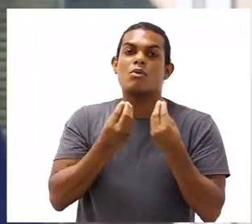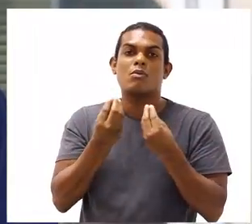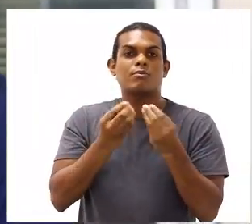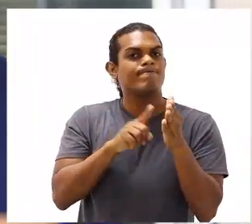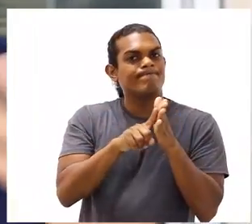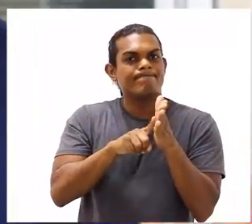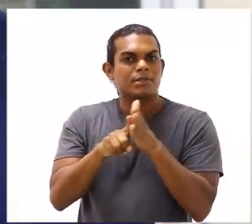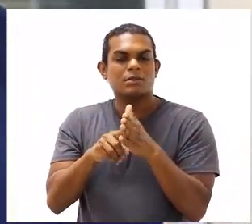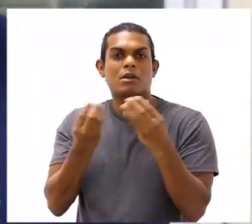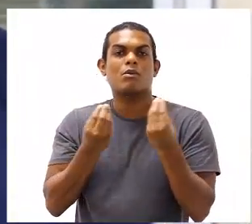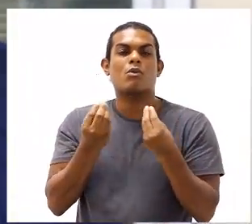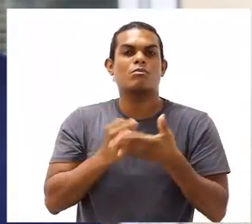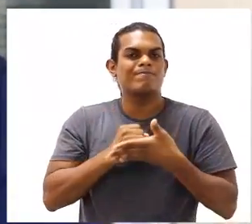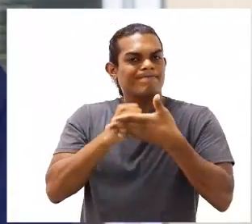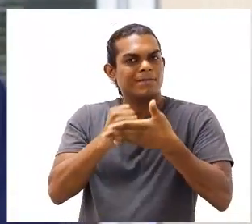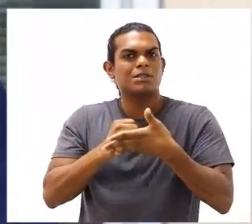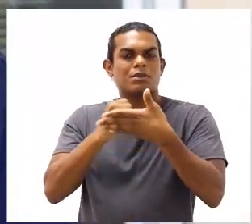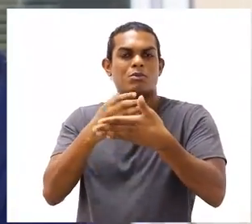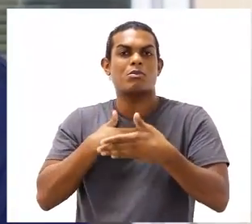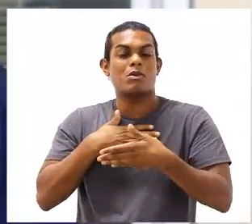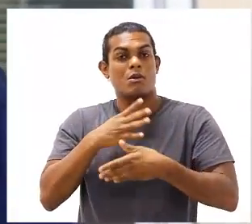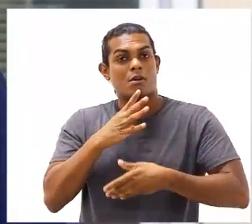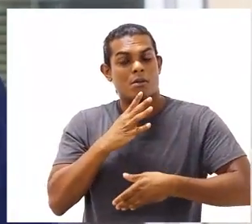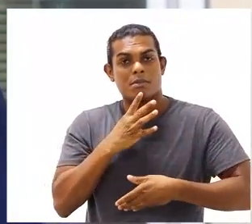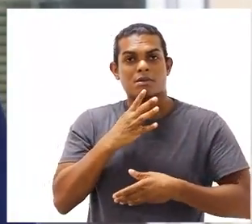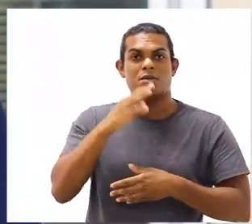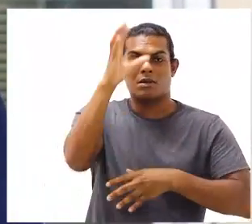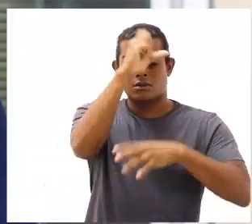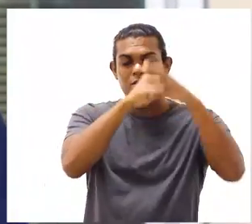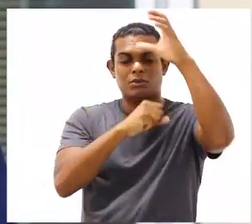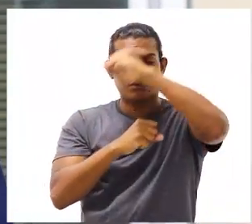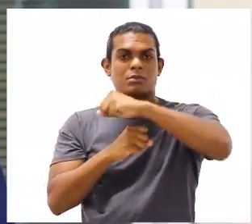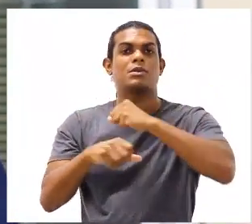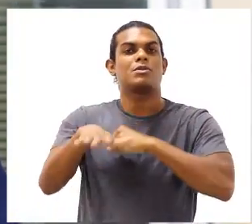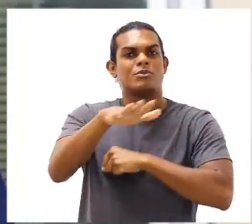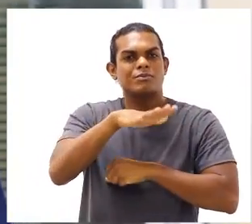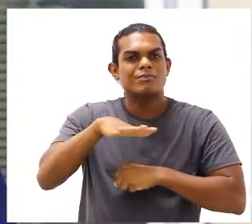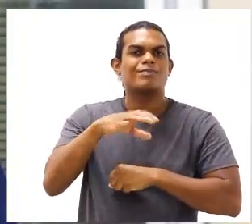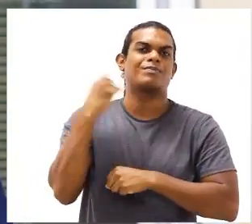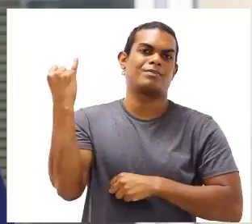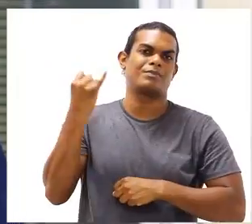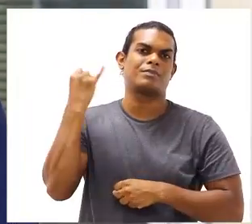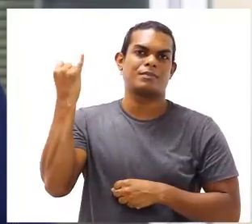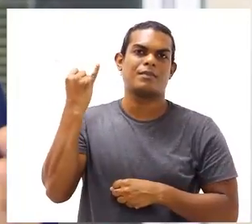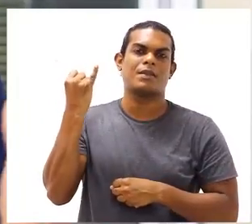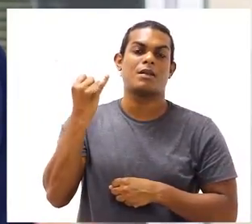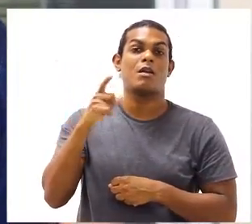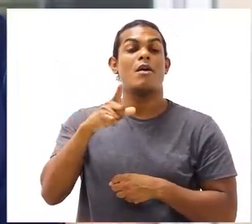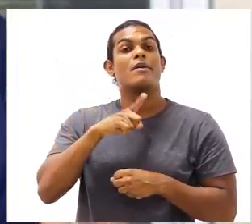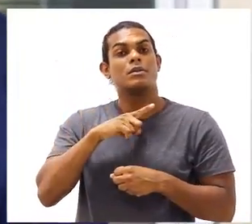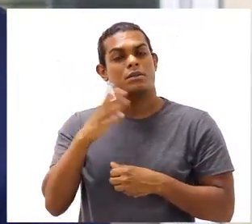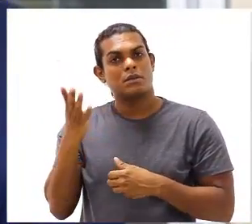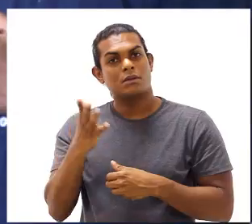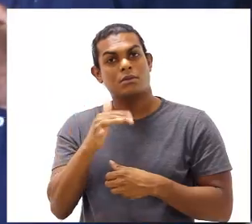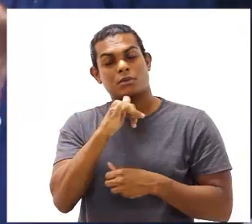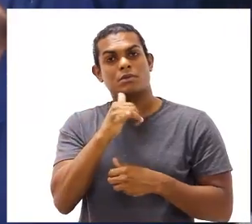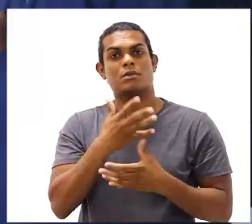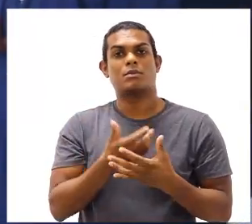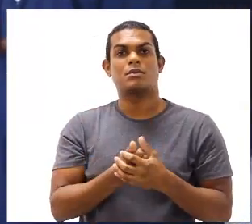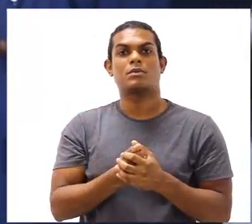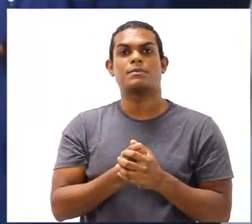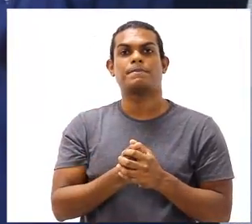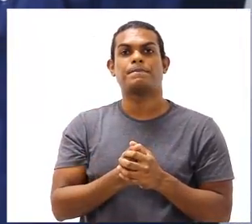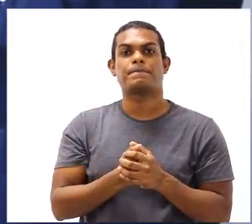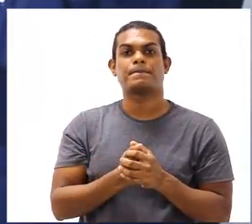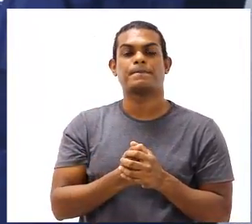o meu aprendizado, o meu conhecimento. Então é uma área extremamente importante. E aí você tem, por exemplo, monitoração de